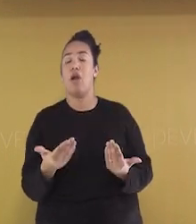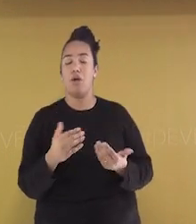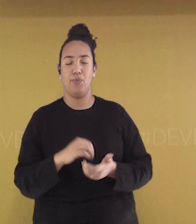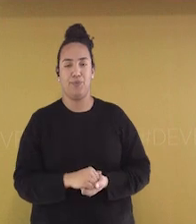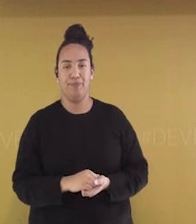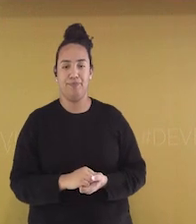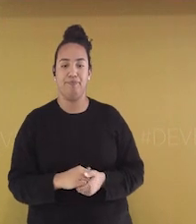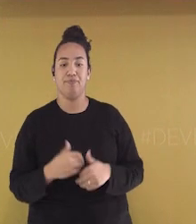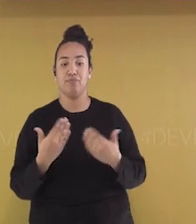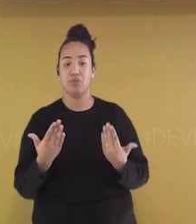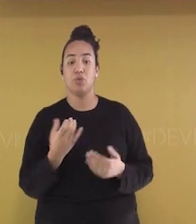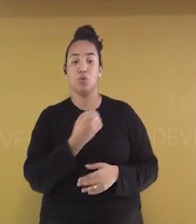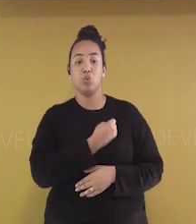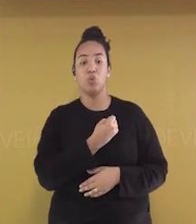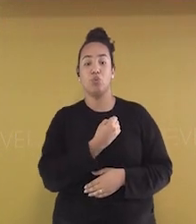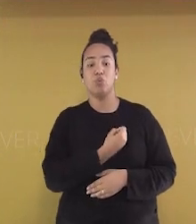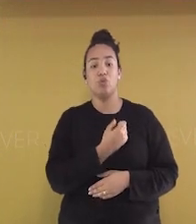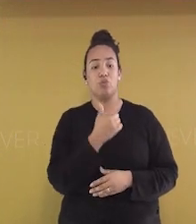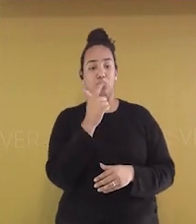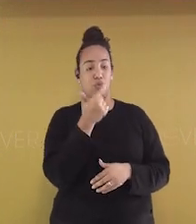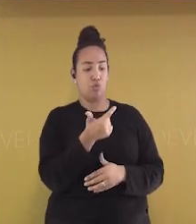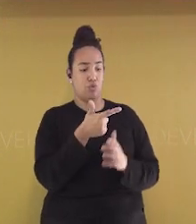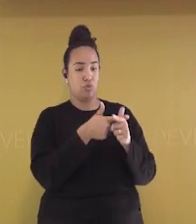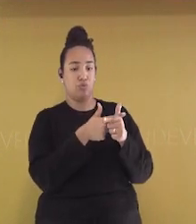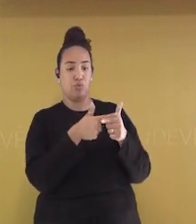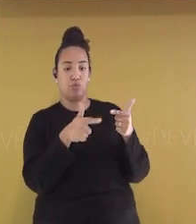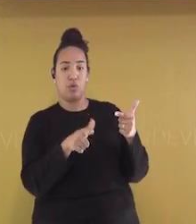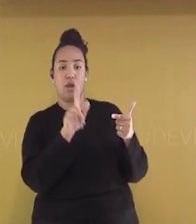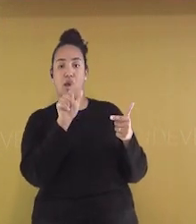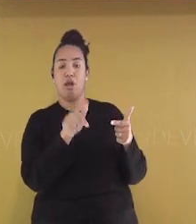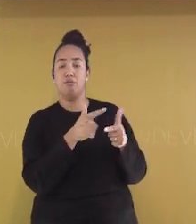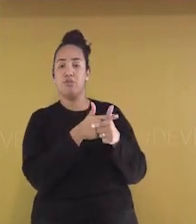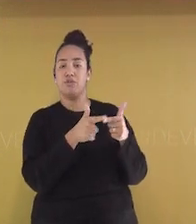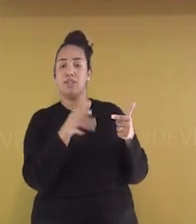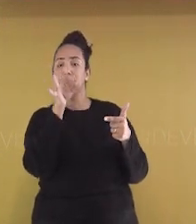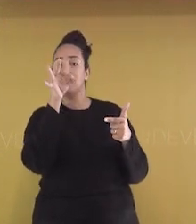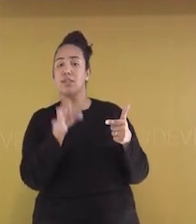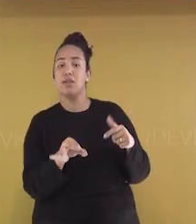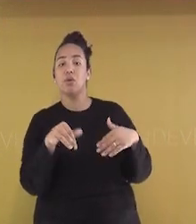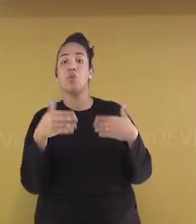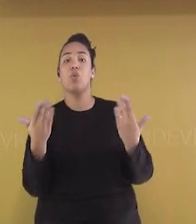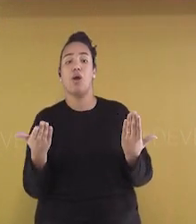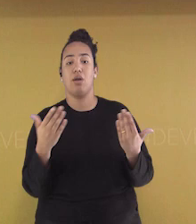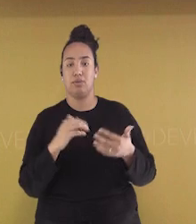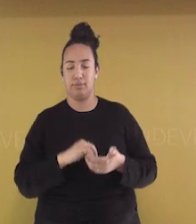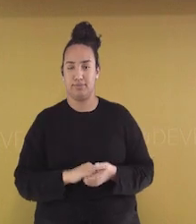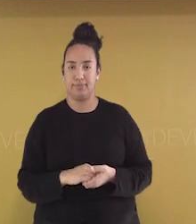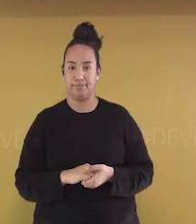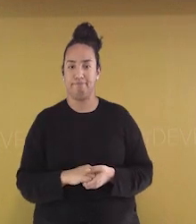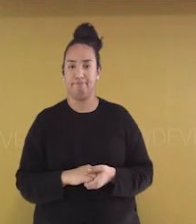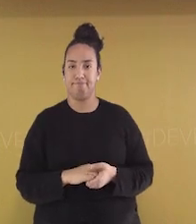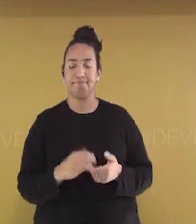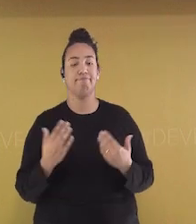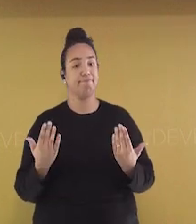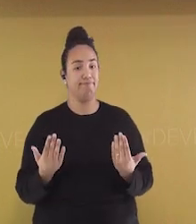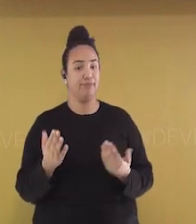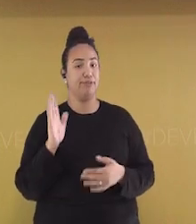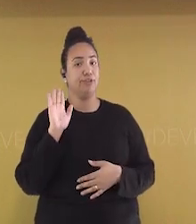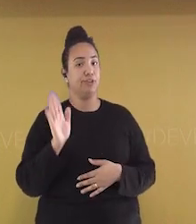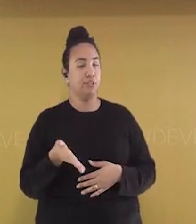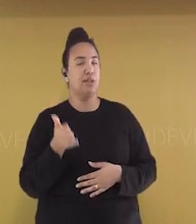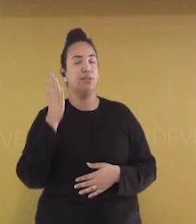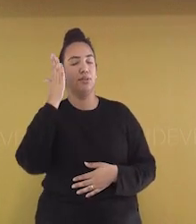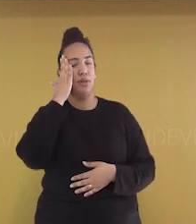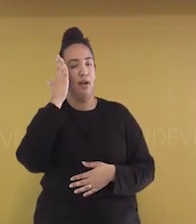Que número que, ao dividir o 2 por ele, resulta em uma divisão exata? Ao ter esse